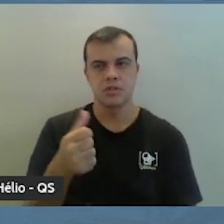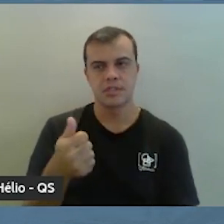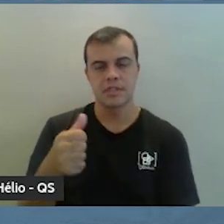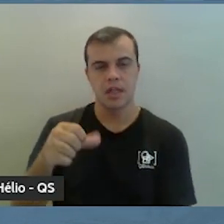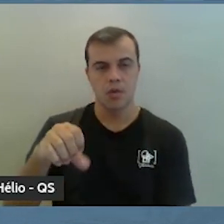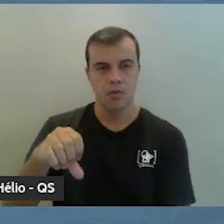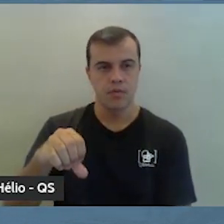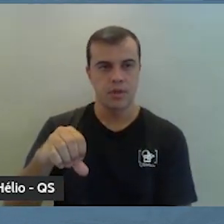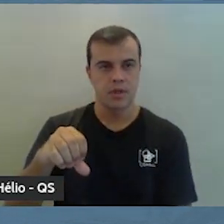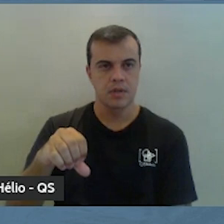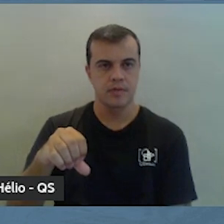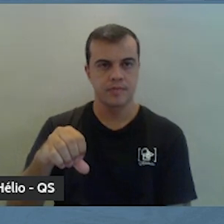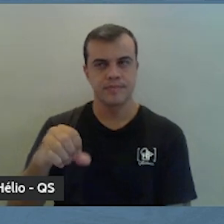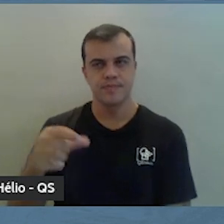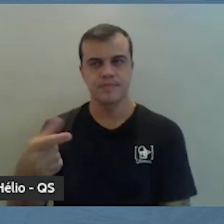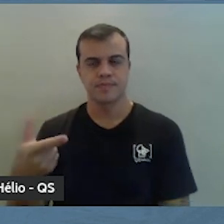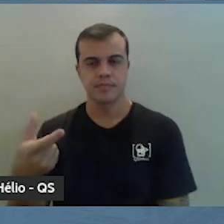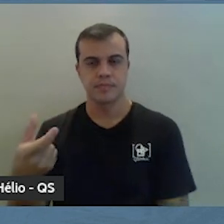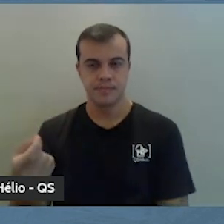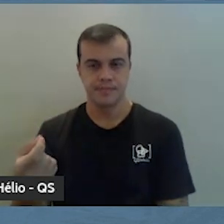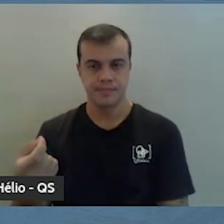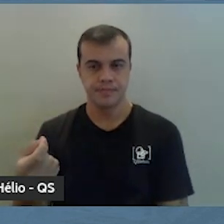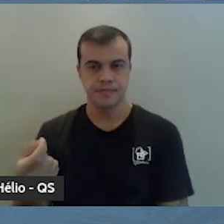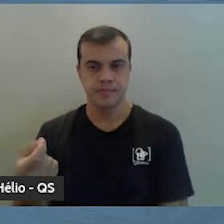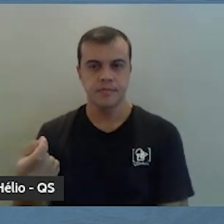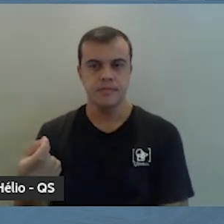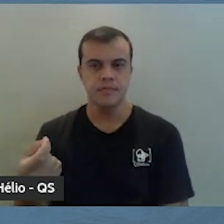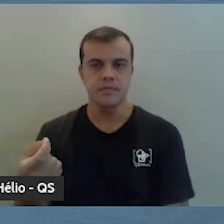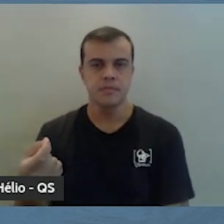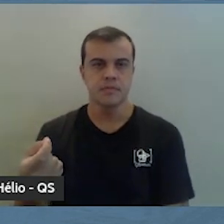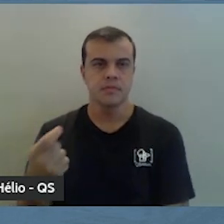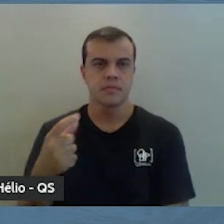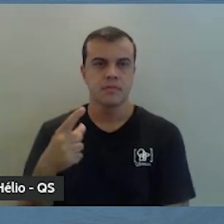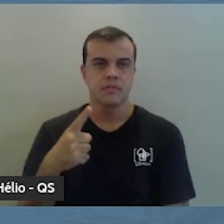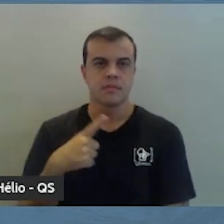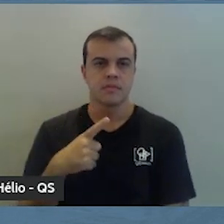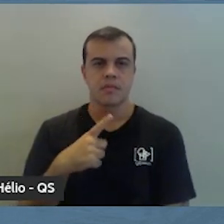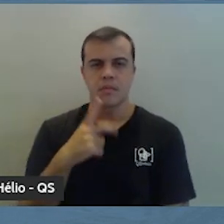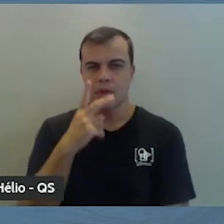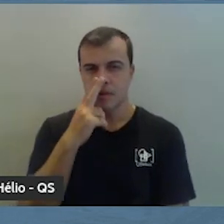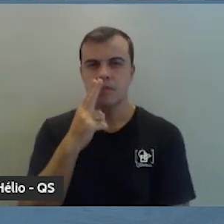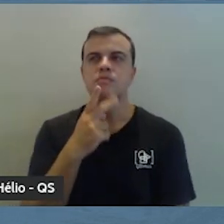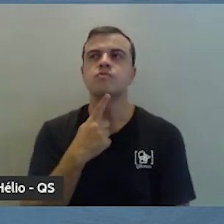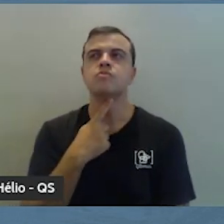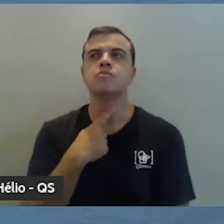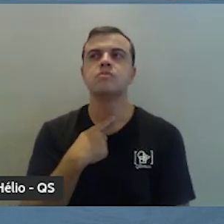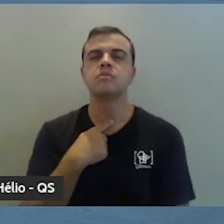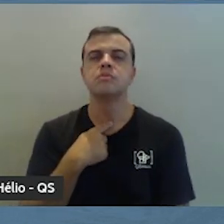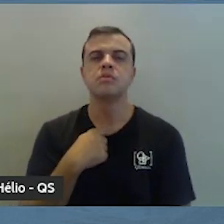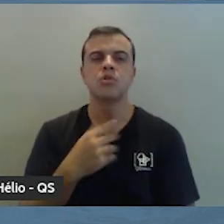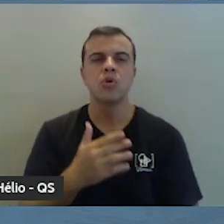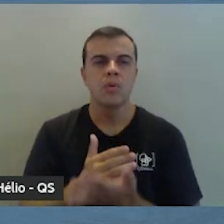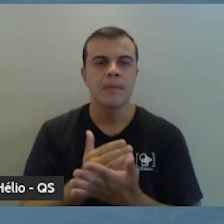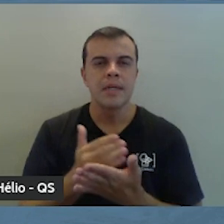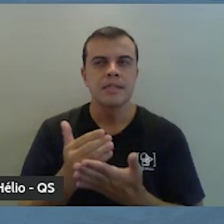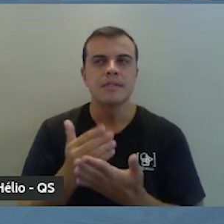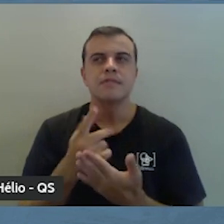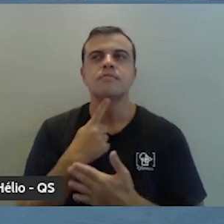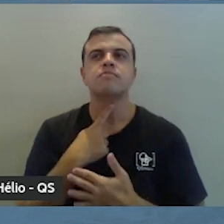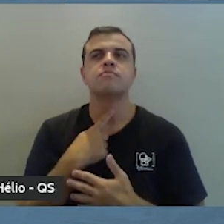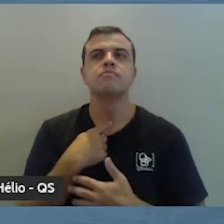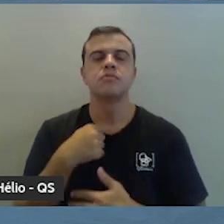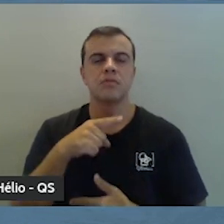XIX para o XX, ele é um desejo, começa a despertar